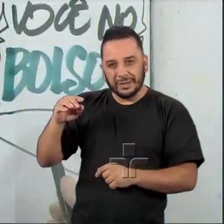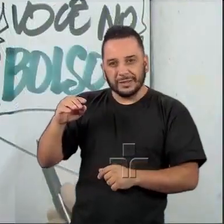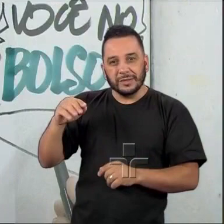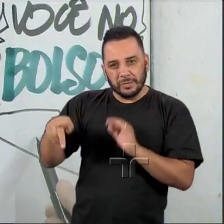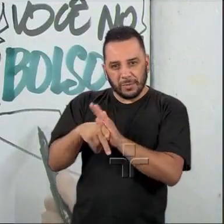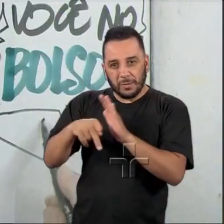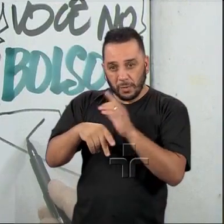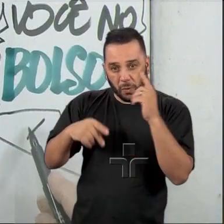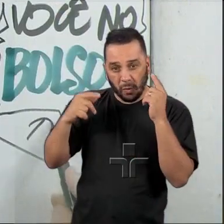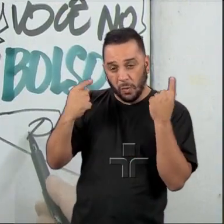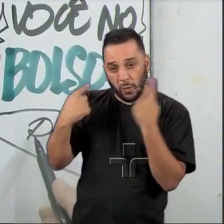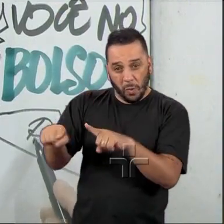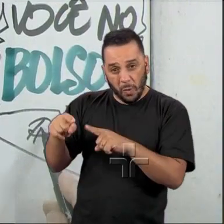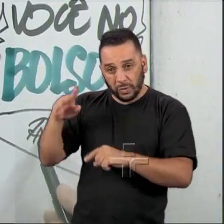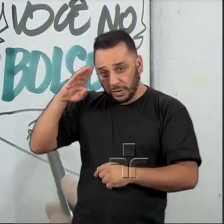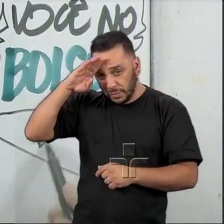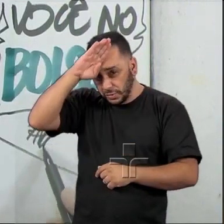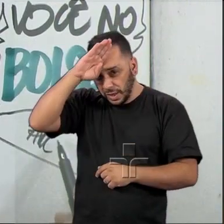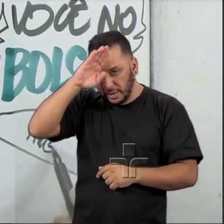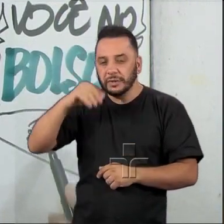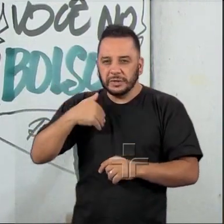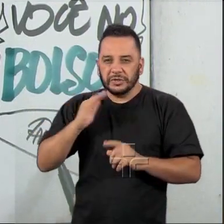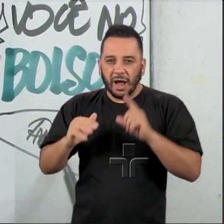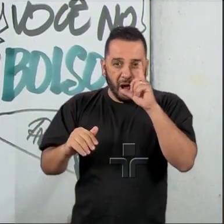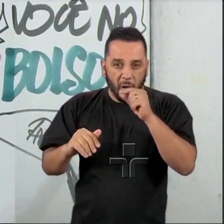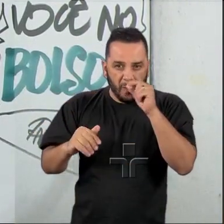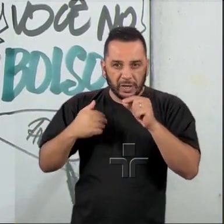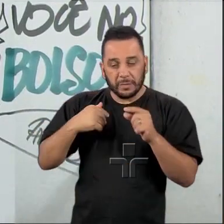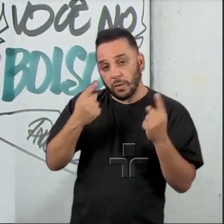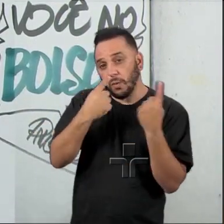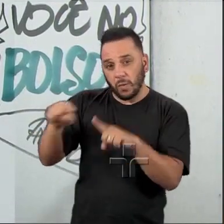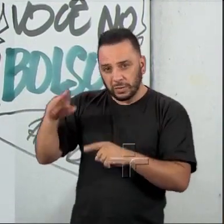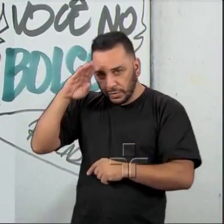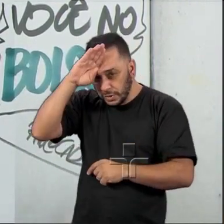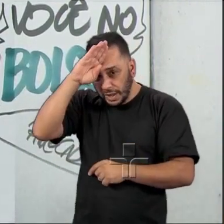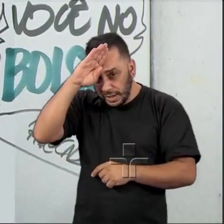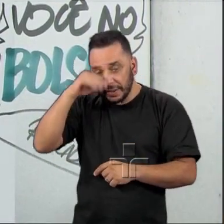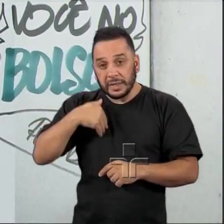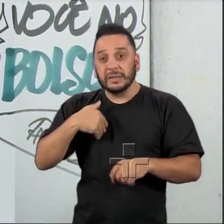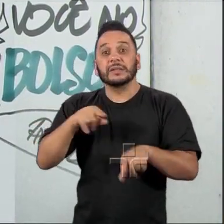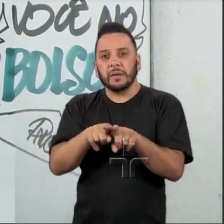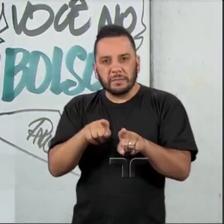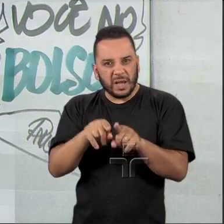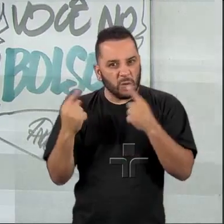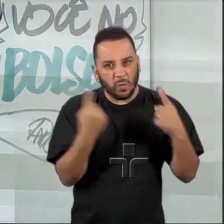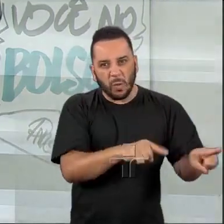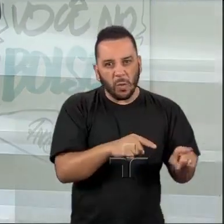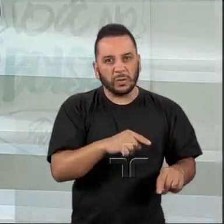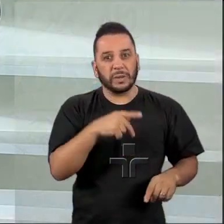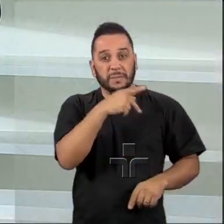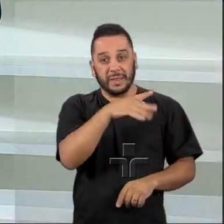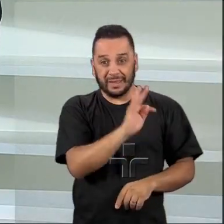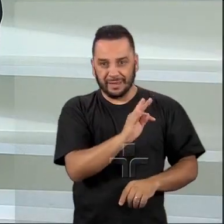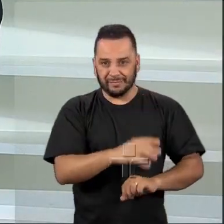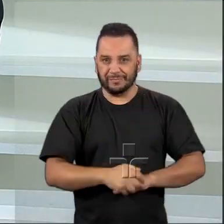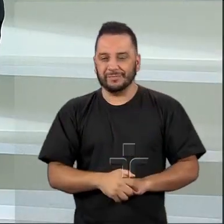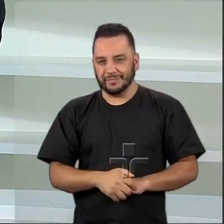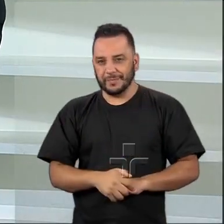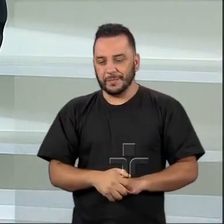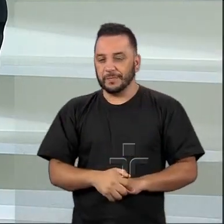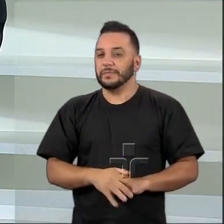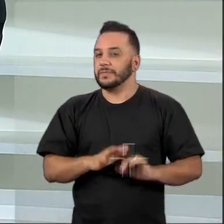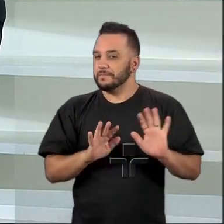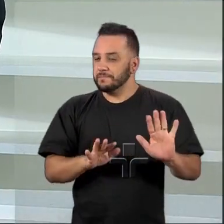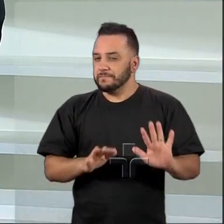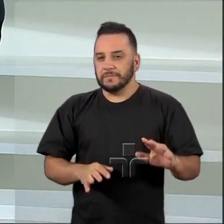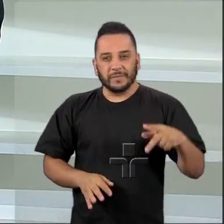ele começa a contradizer o Bolsonaro, já é o final da campanha. Ao mesmo tempo, o PT tinha uma